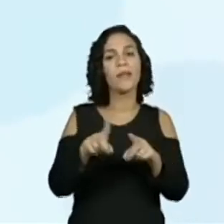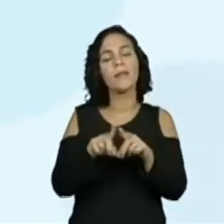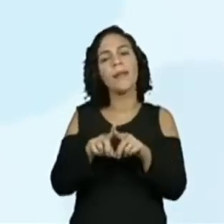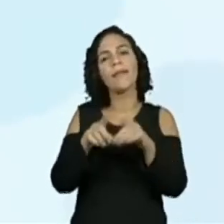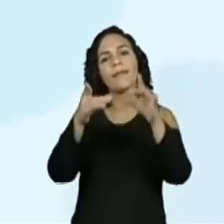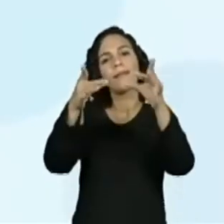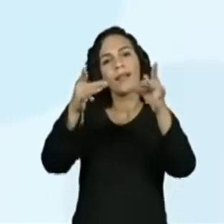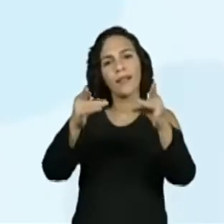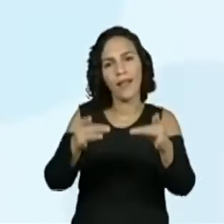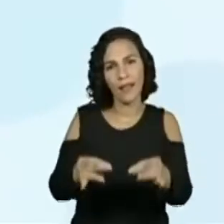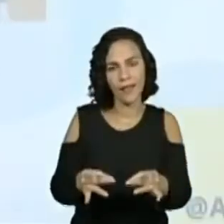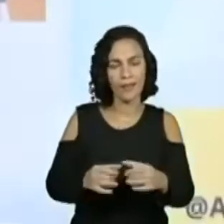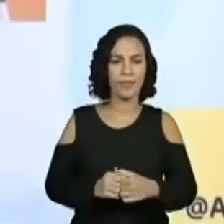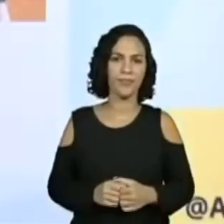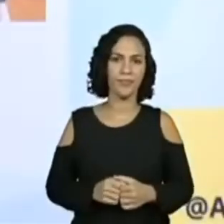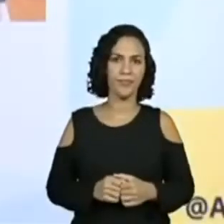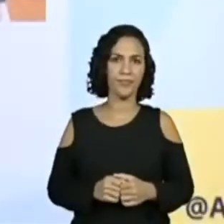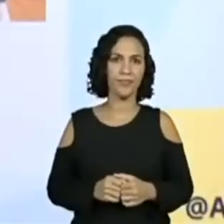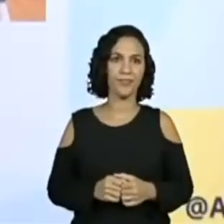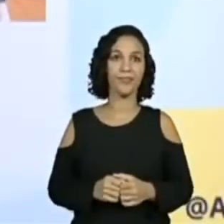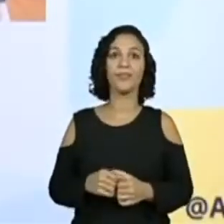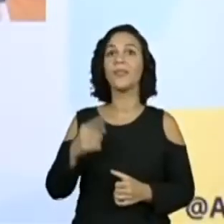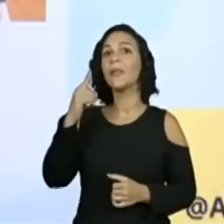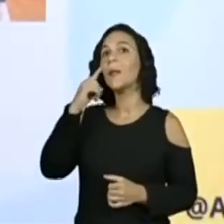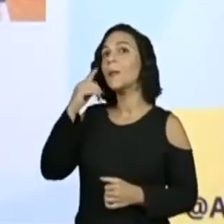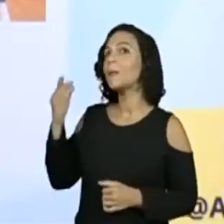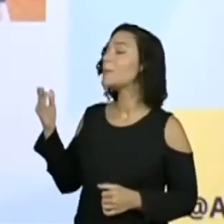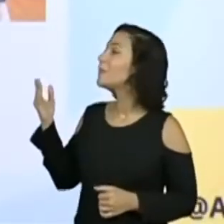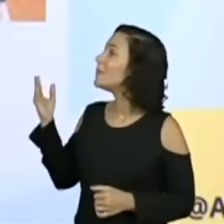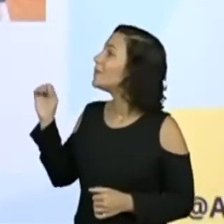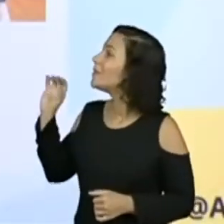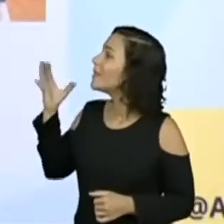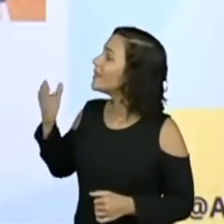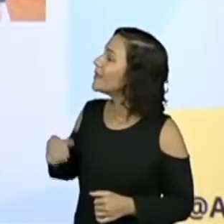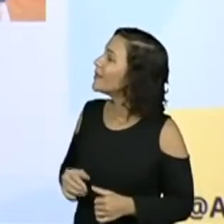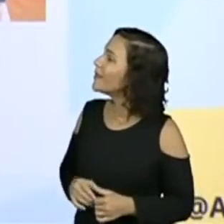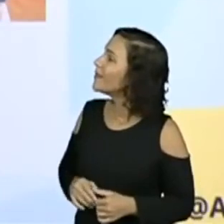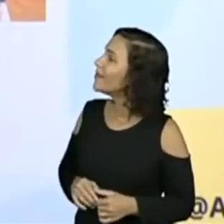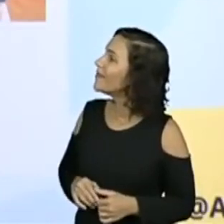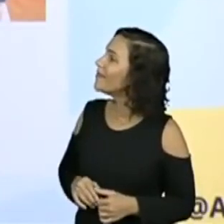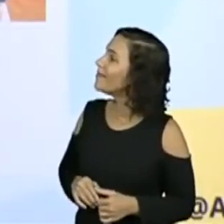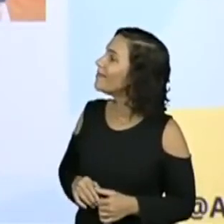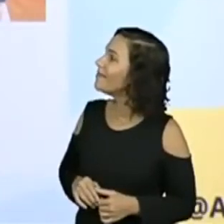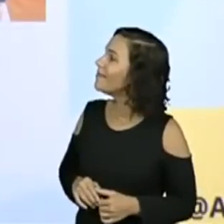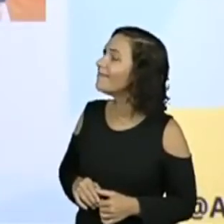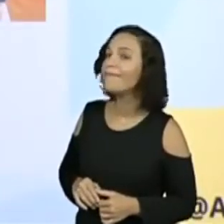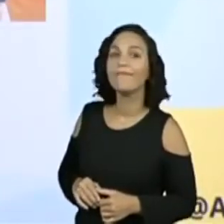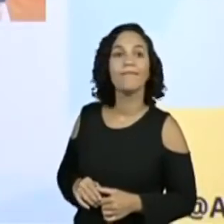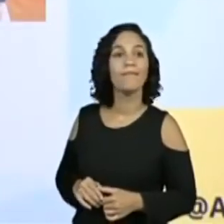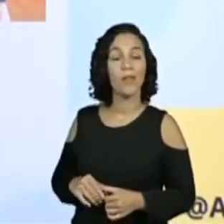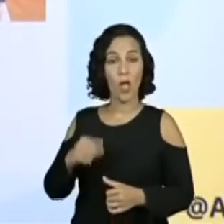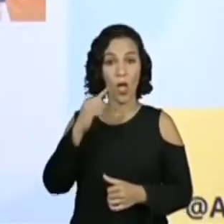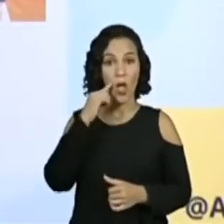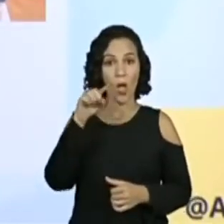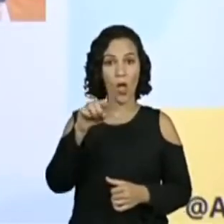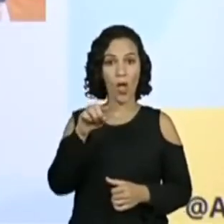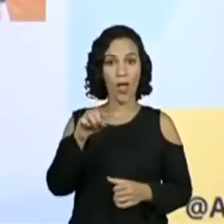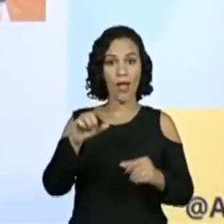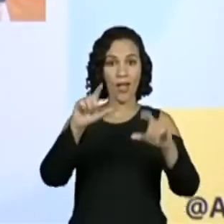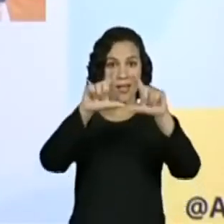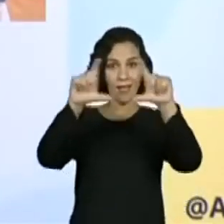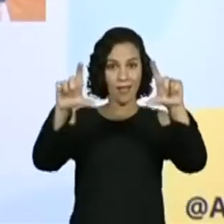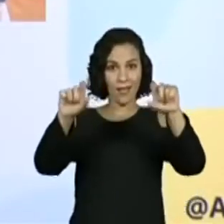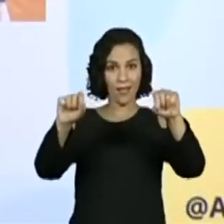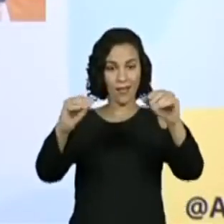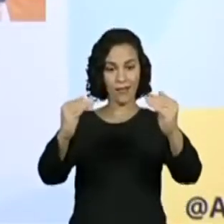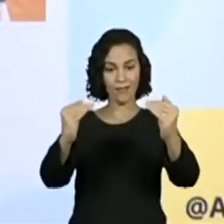características. Olha o que aconteceu da legenda dessa notícia. A minha legenda ficou embaixo. Ó.